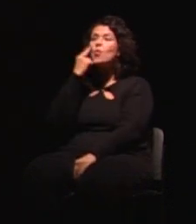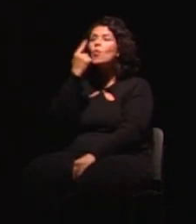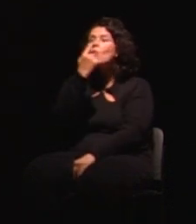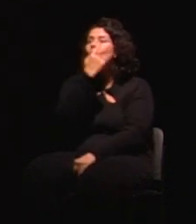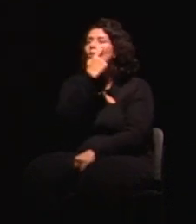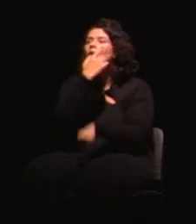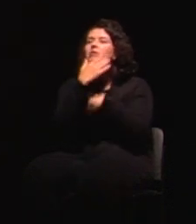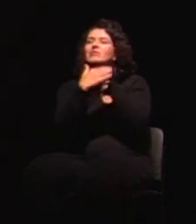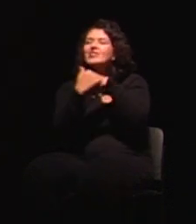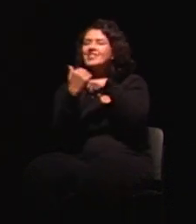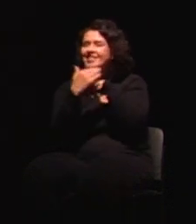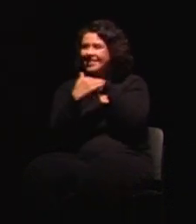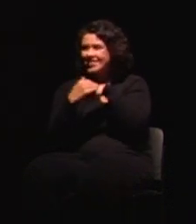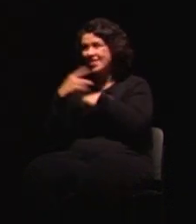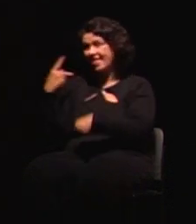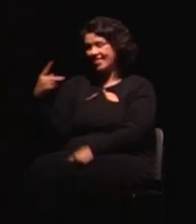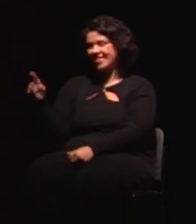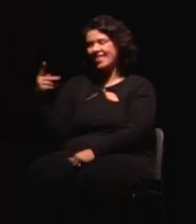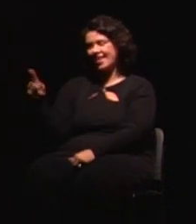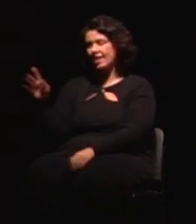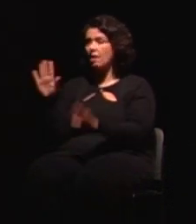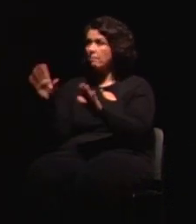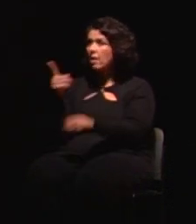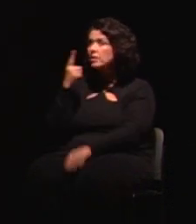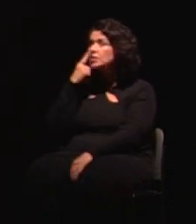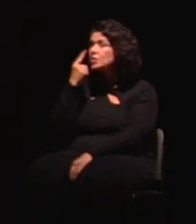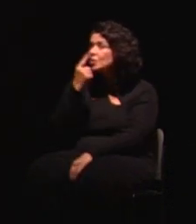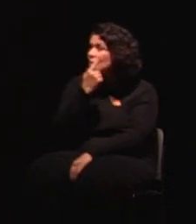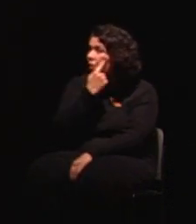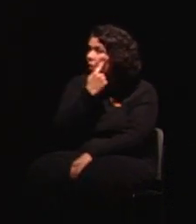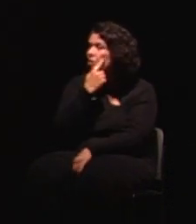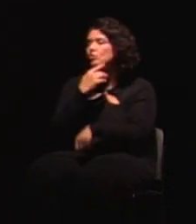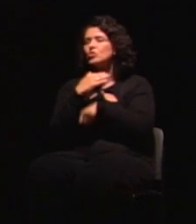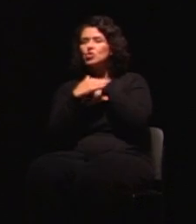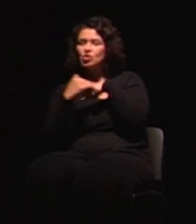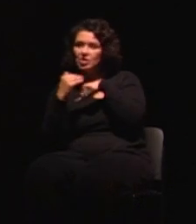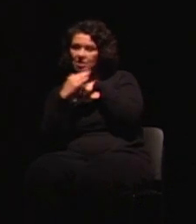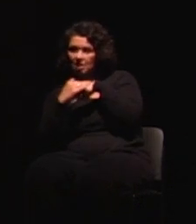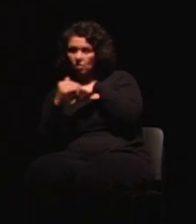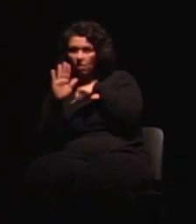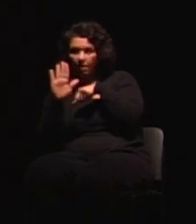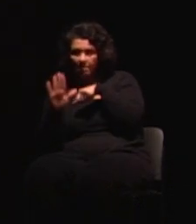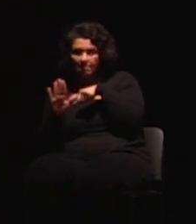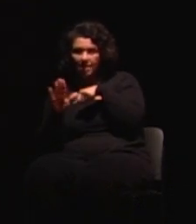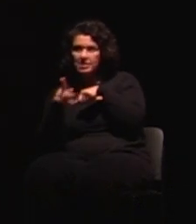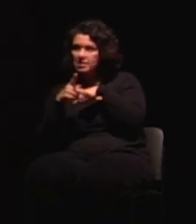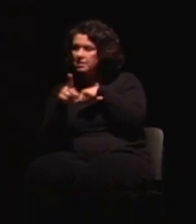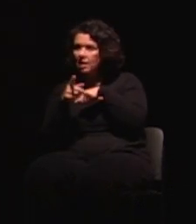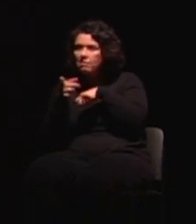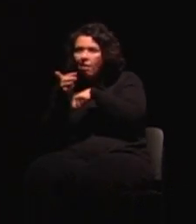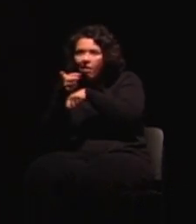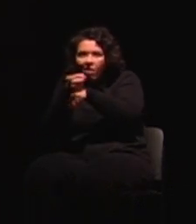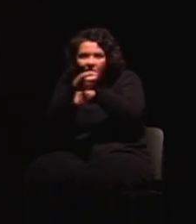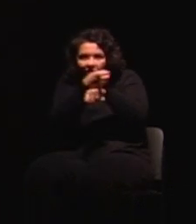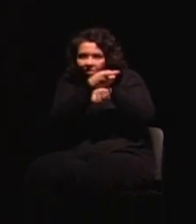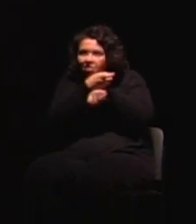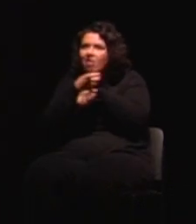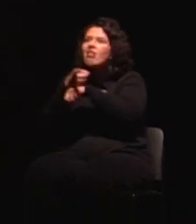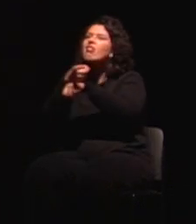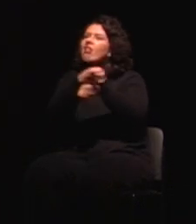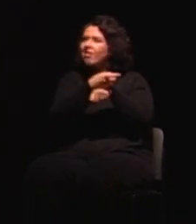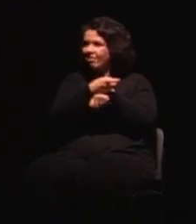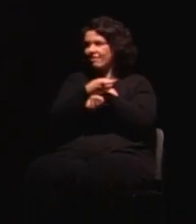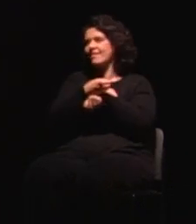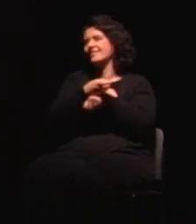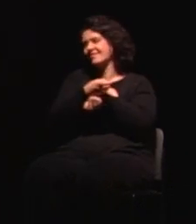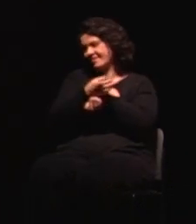ela tinha. Mas olhos de ternura, mas funcionando a mil por hora, né? É uma